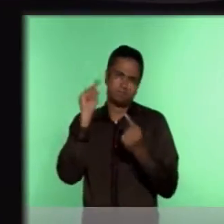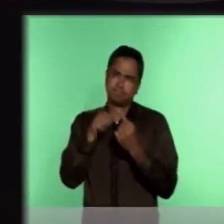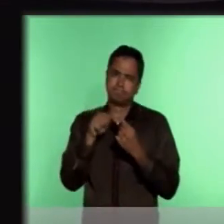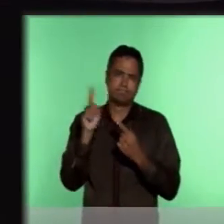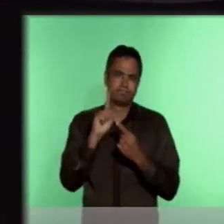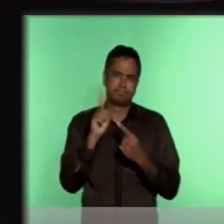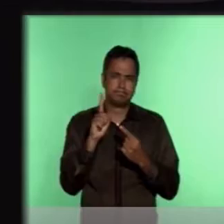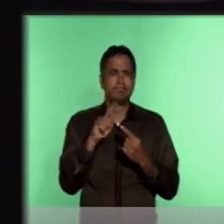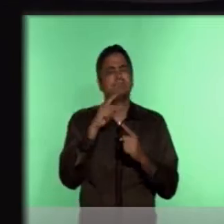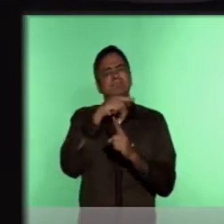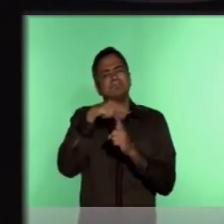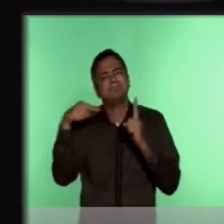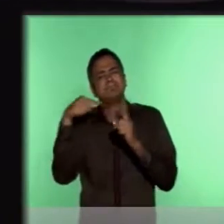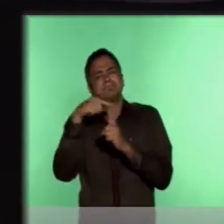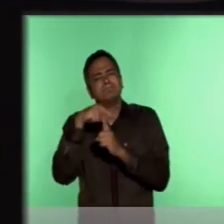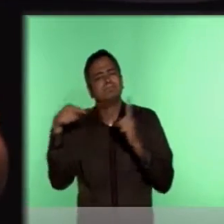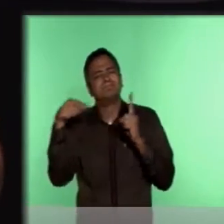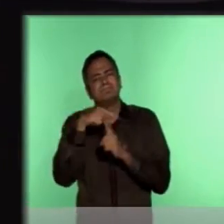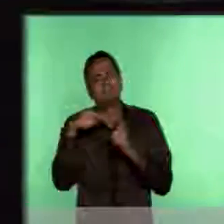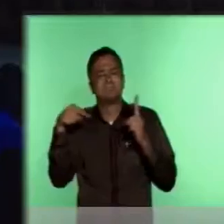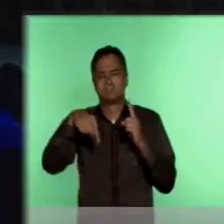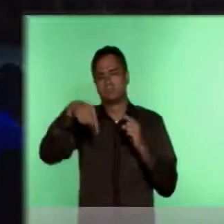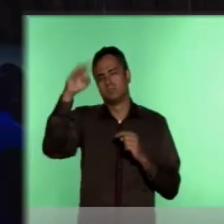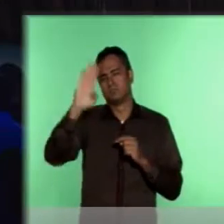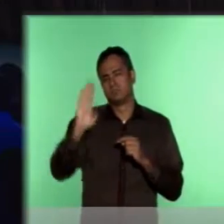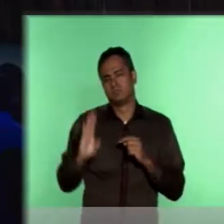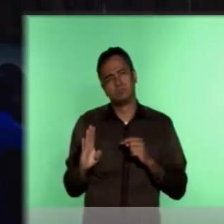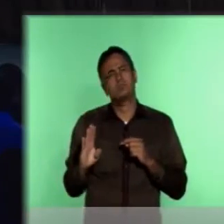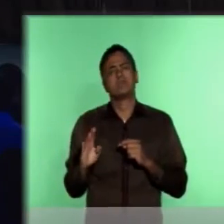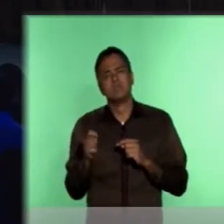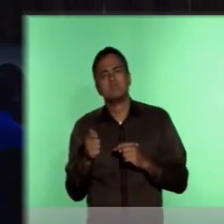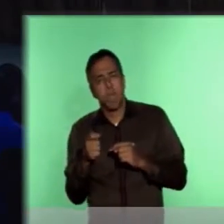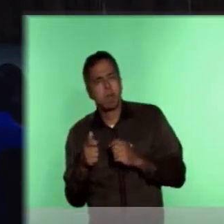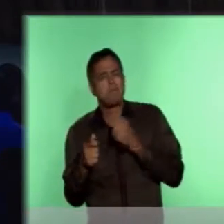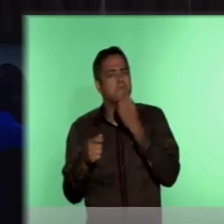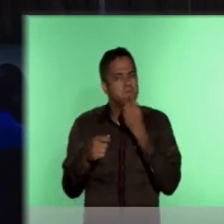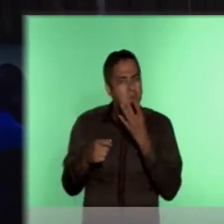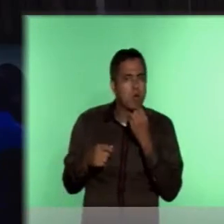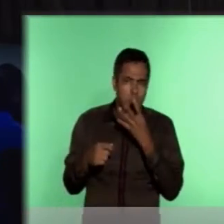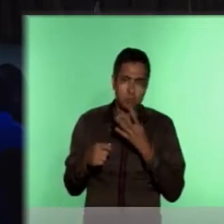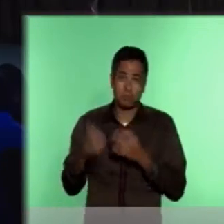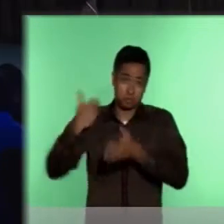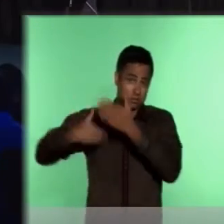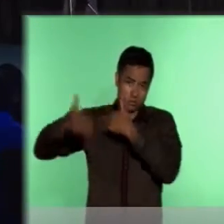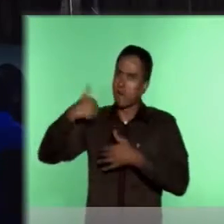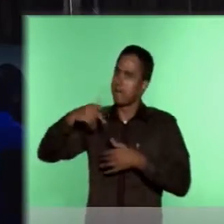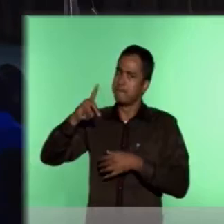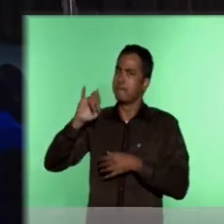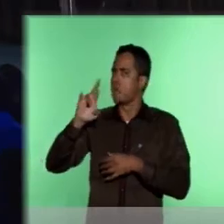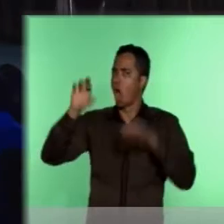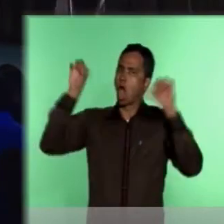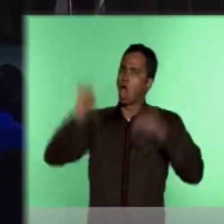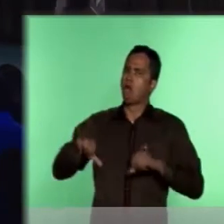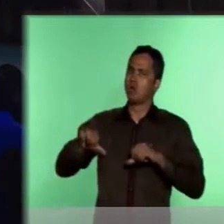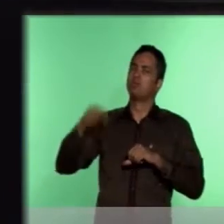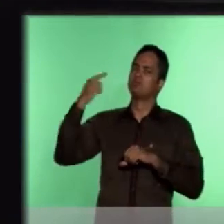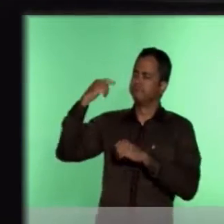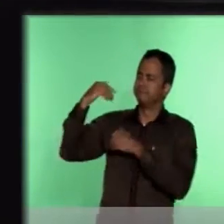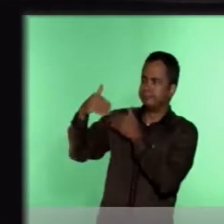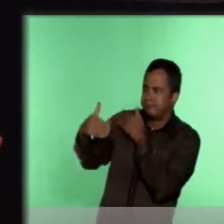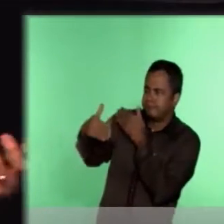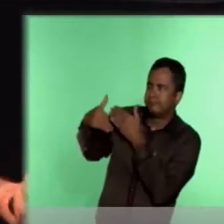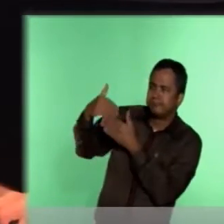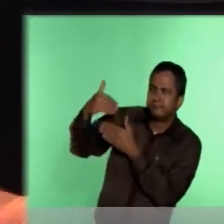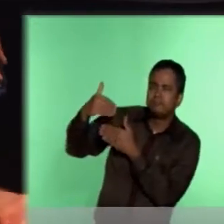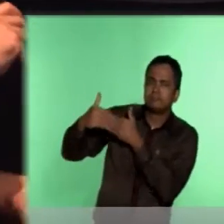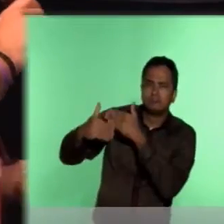cumprida parcialmente pelo Brasil, em que pese o fato do enorme avanço que nós tivemos nos últimos anos, um avanço que deve muito